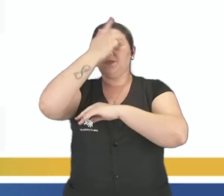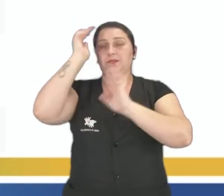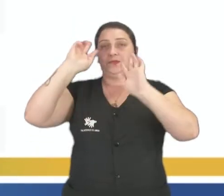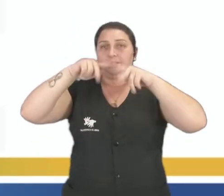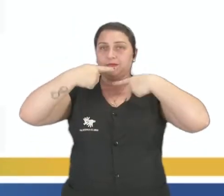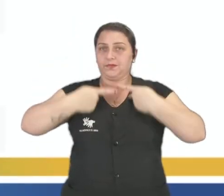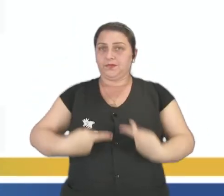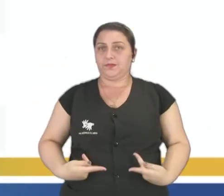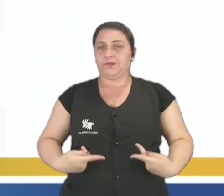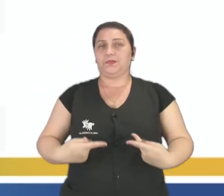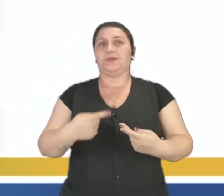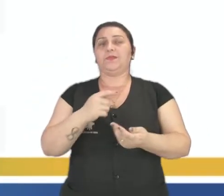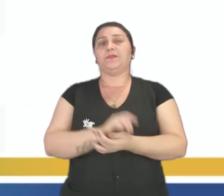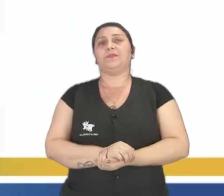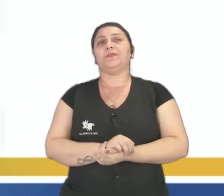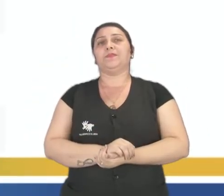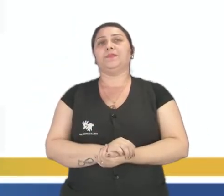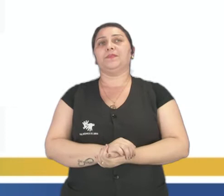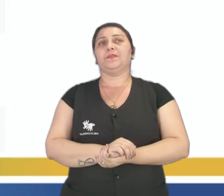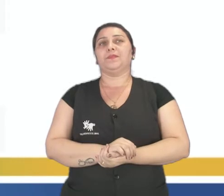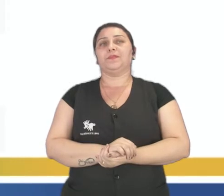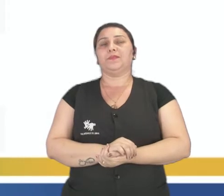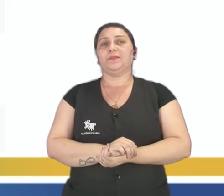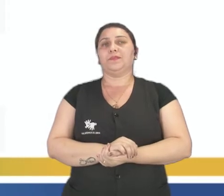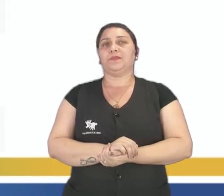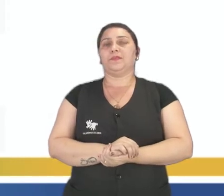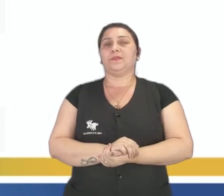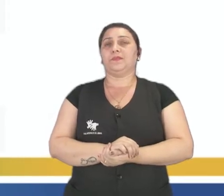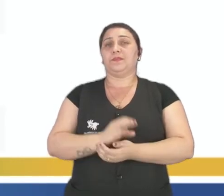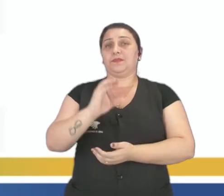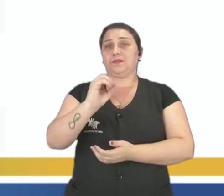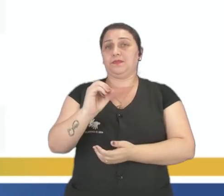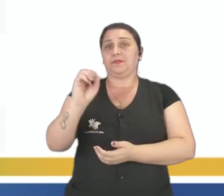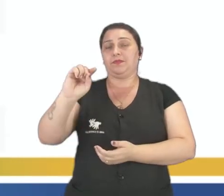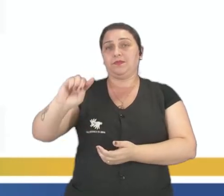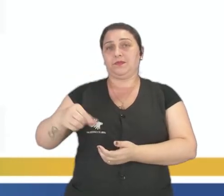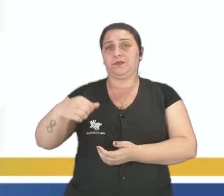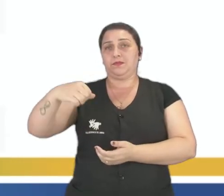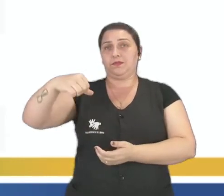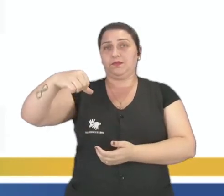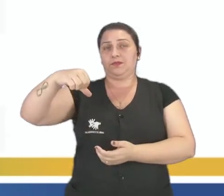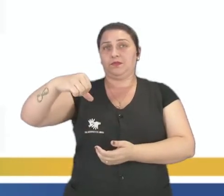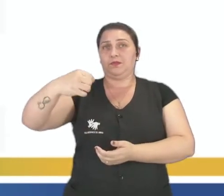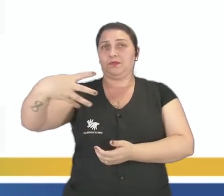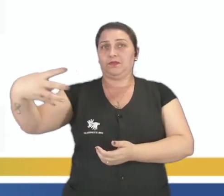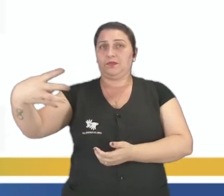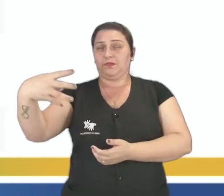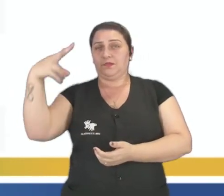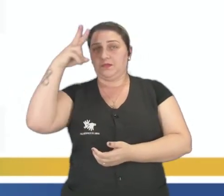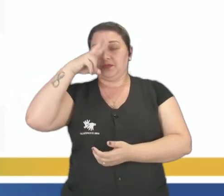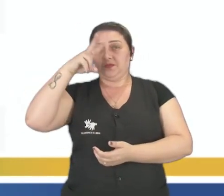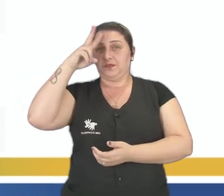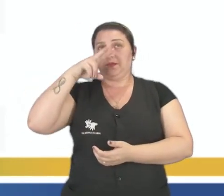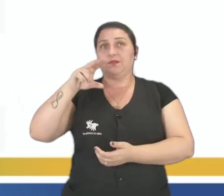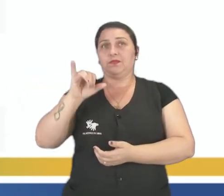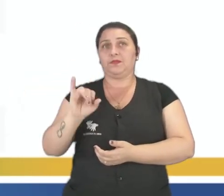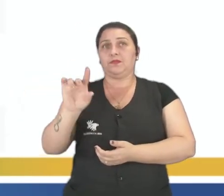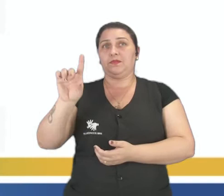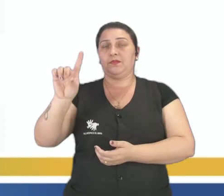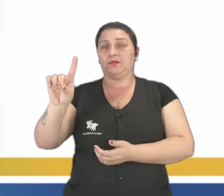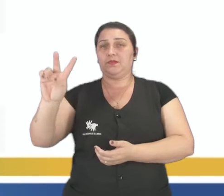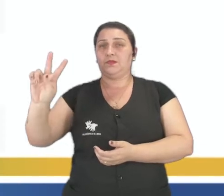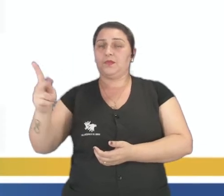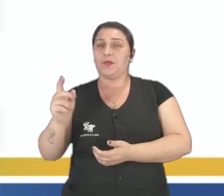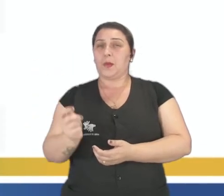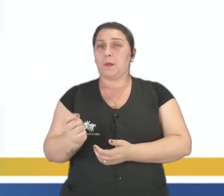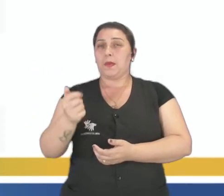O que a gente está colocando aí. Então temos aí a Noruega com índice de 0,944, lembrando que o IDH estando próximo de